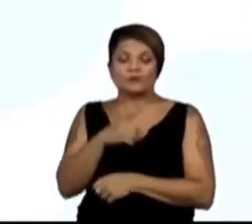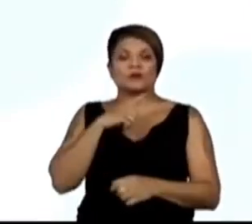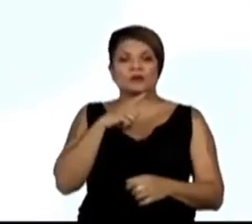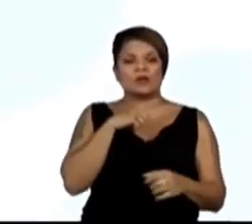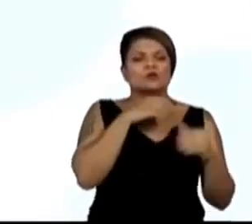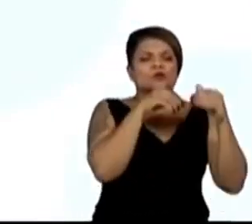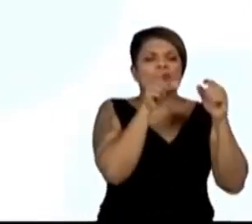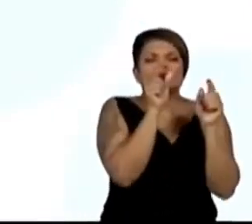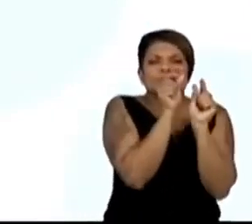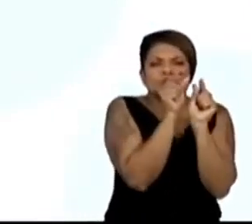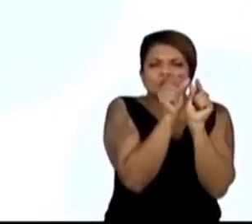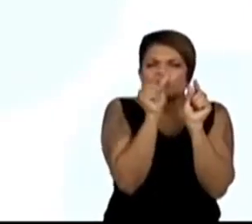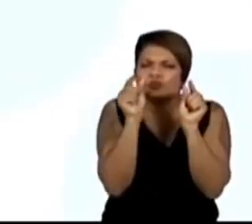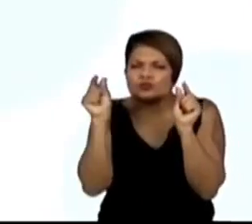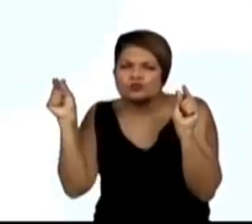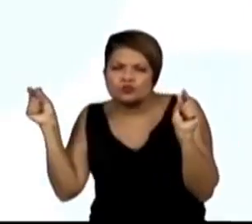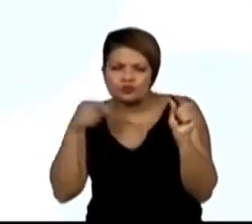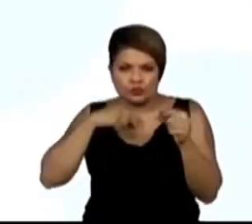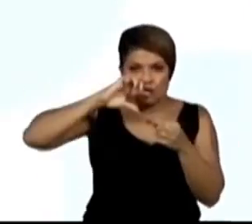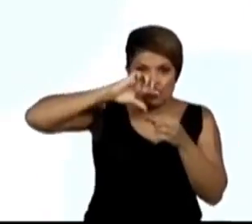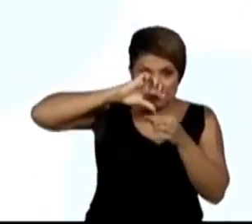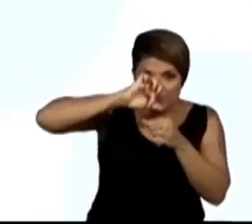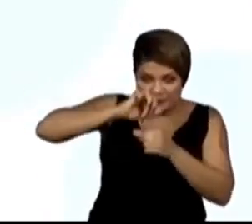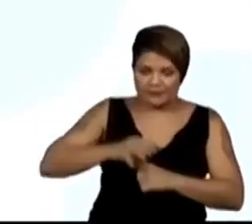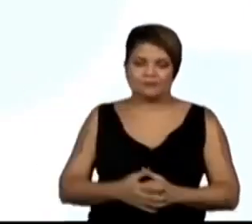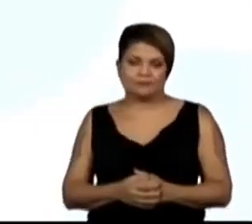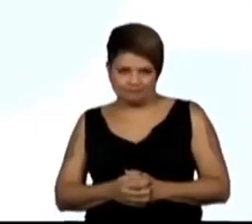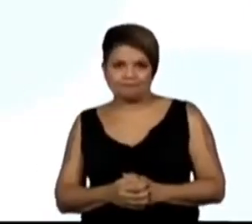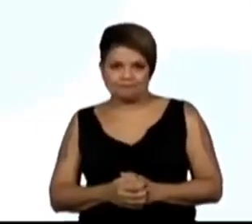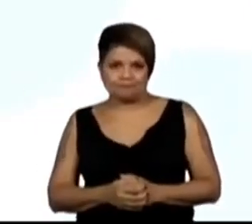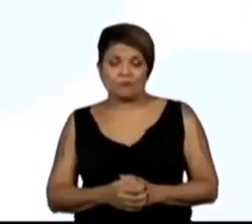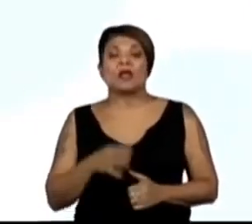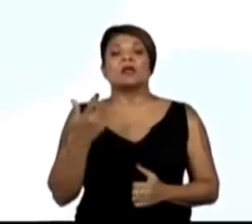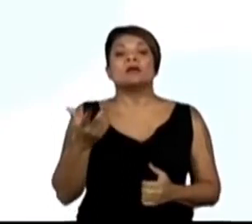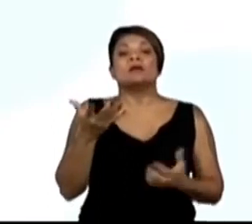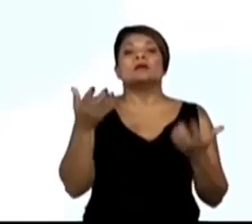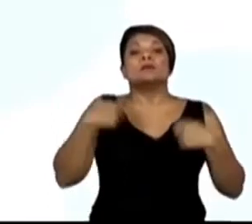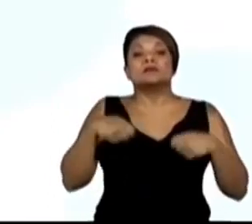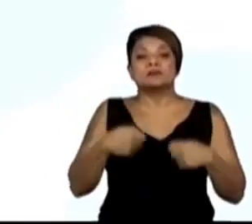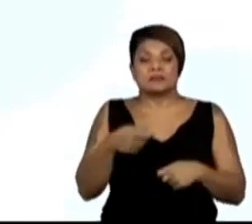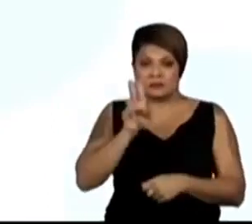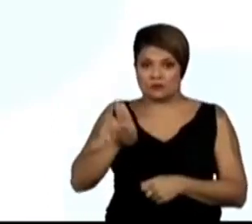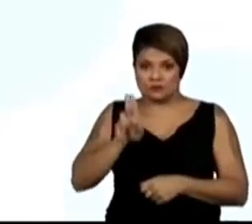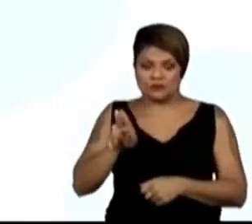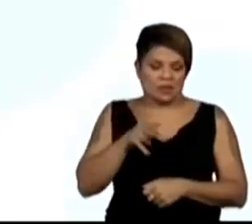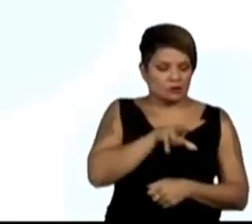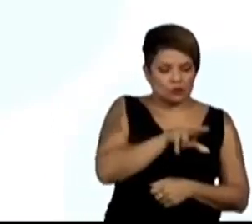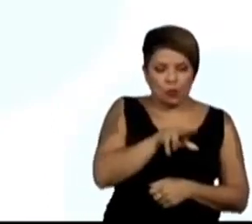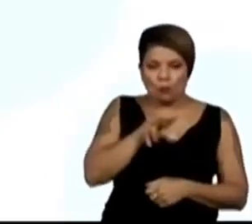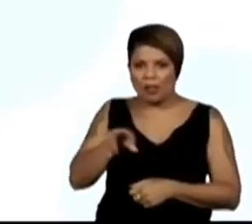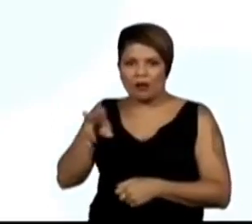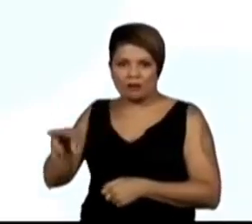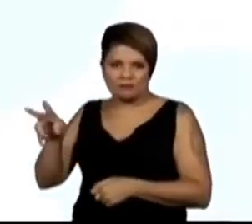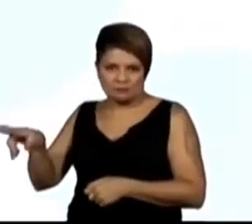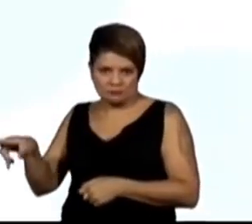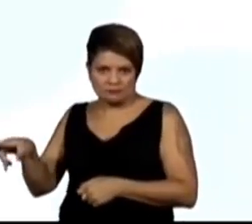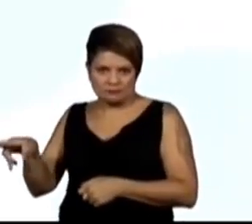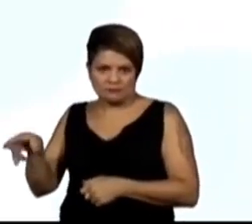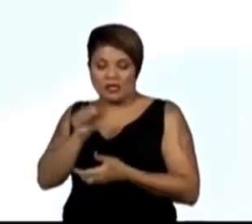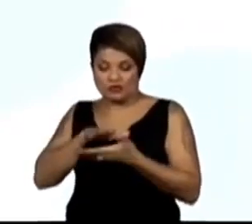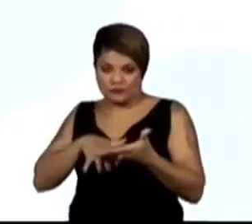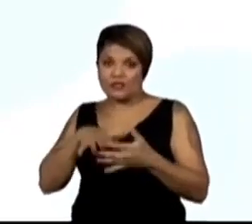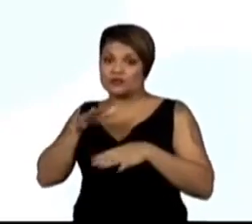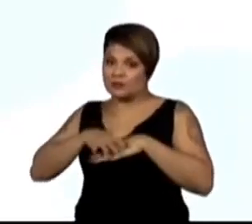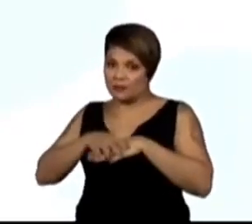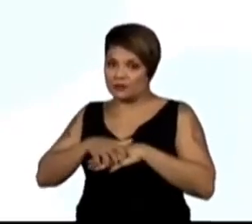colecionando tampinhas para utilizar em duplas nas atividades de matemática. Então,